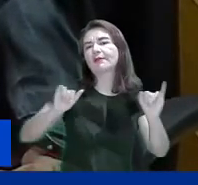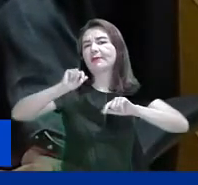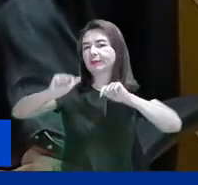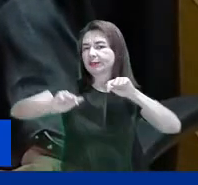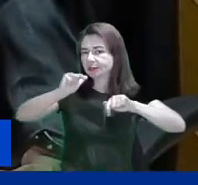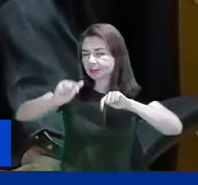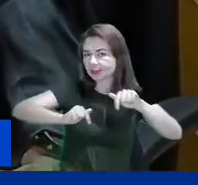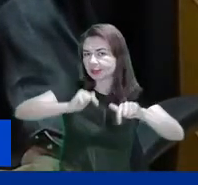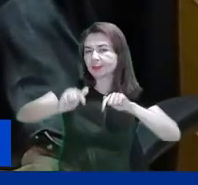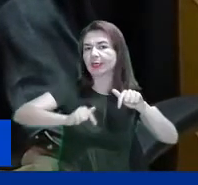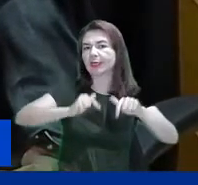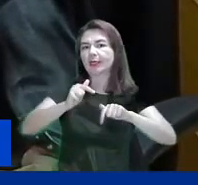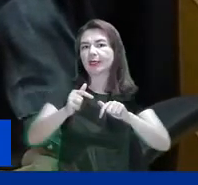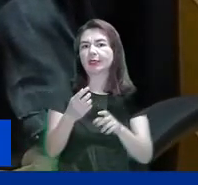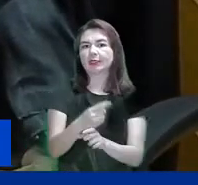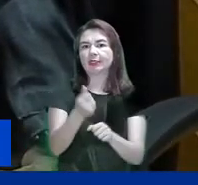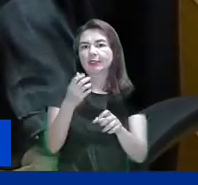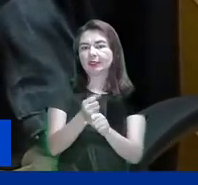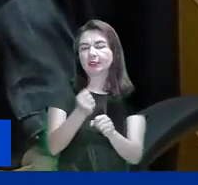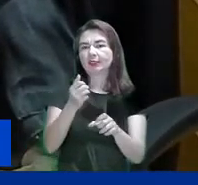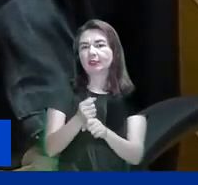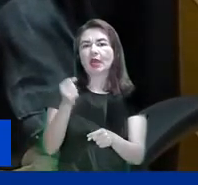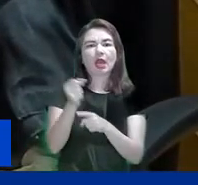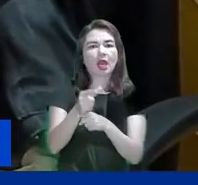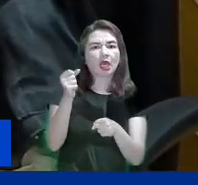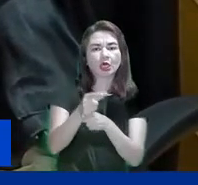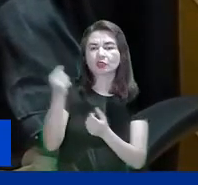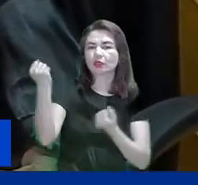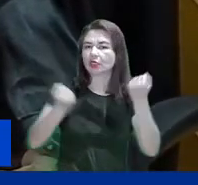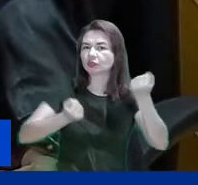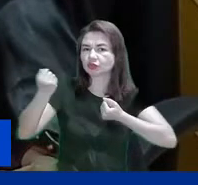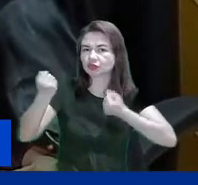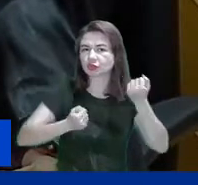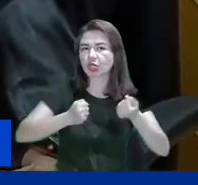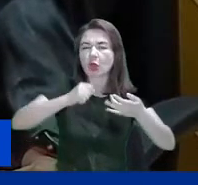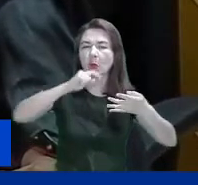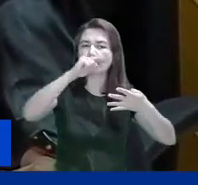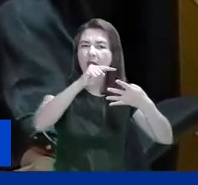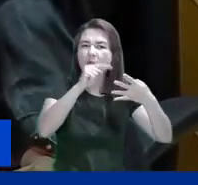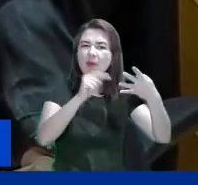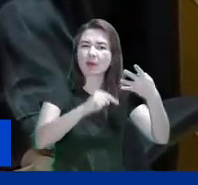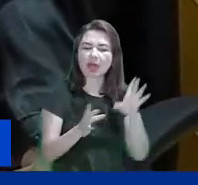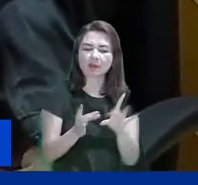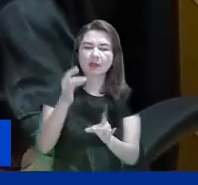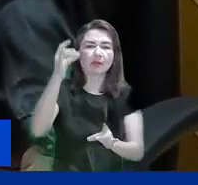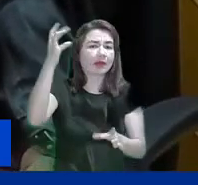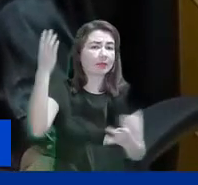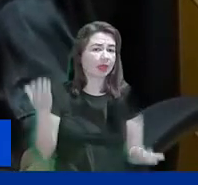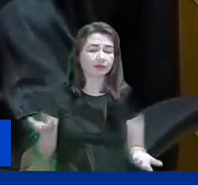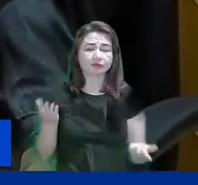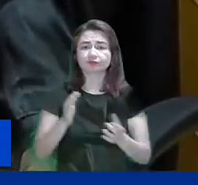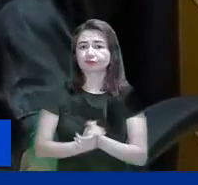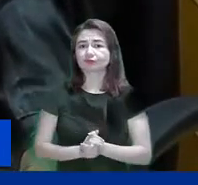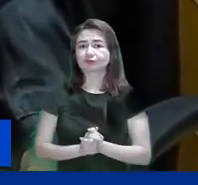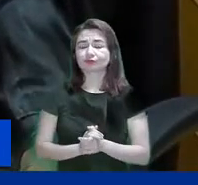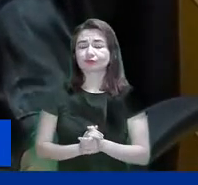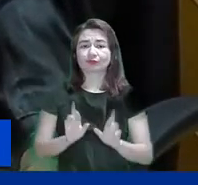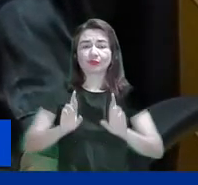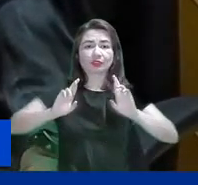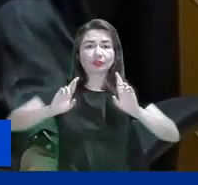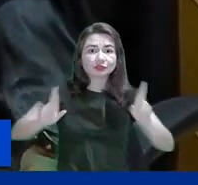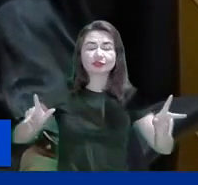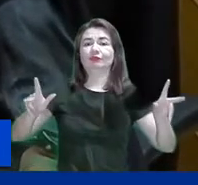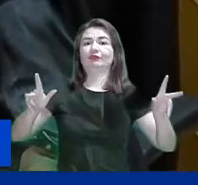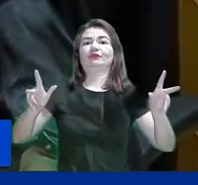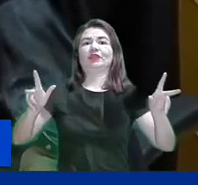serviços contábeis, de locação de veículo, propriedade, outros detalhes que não são o mesmo do aresto